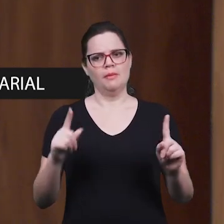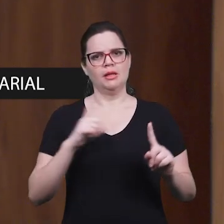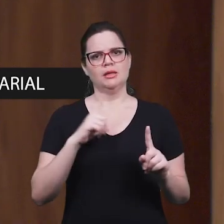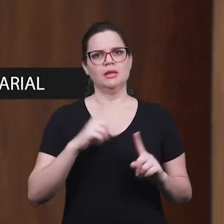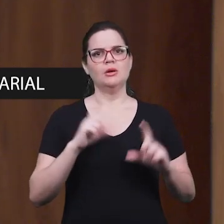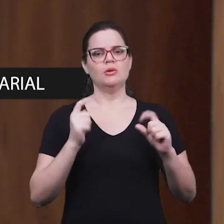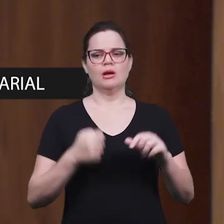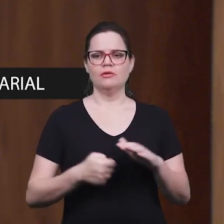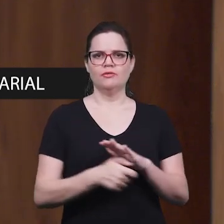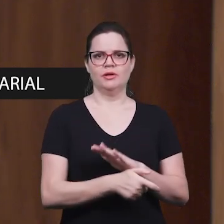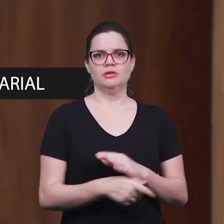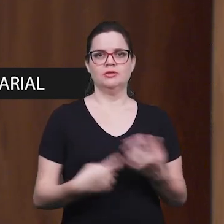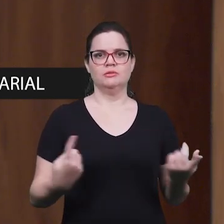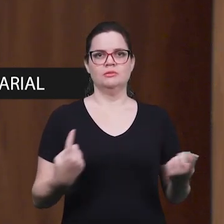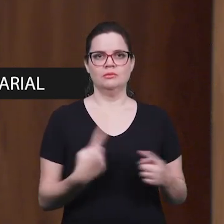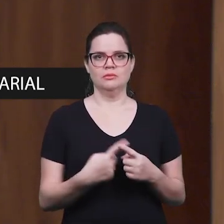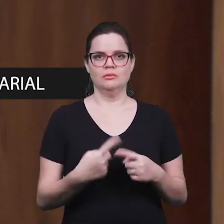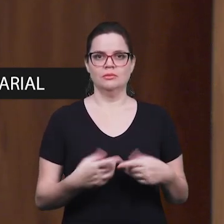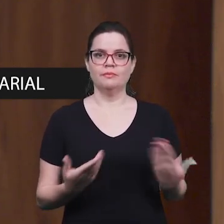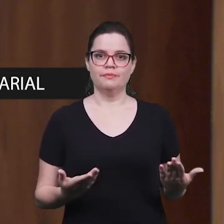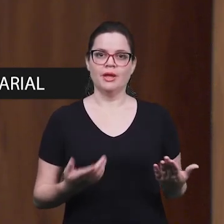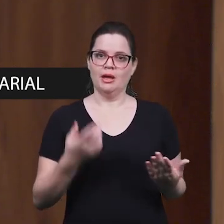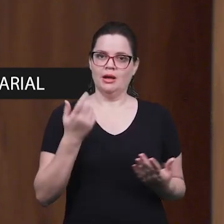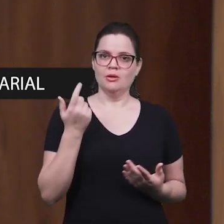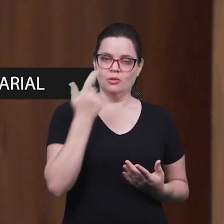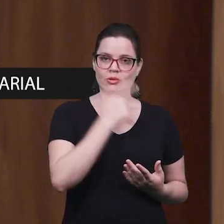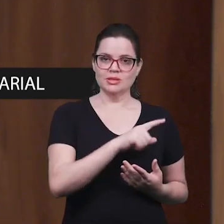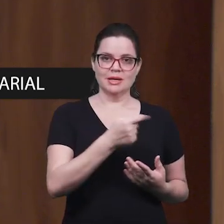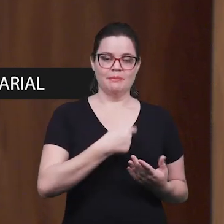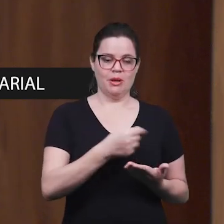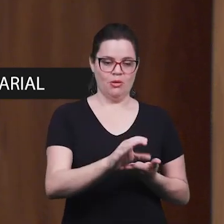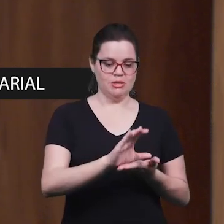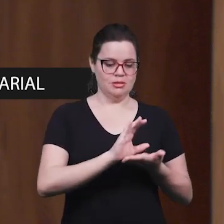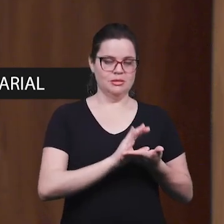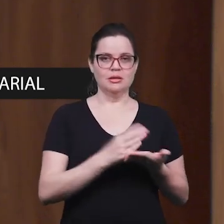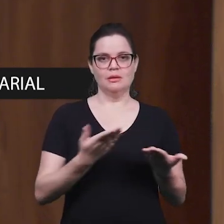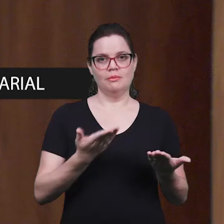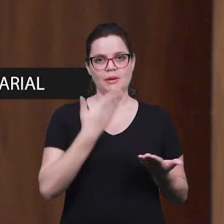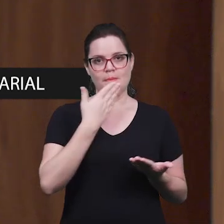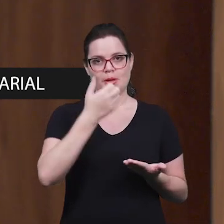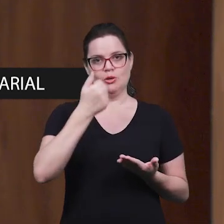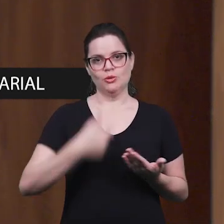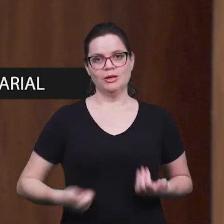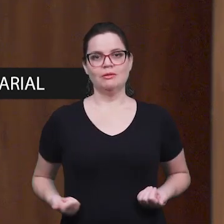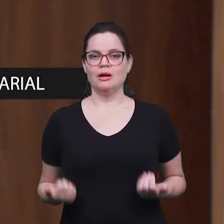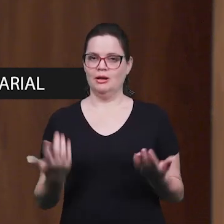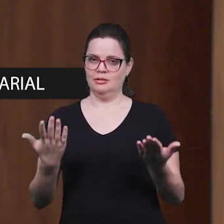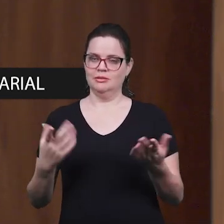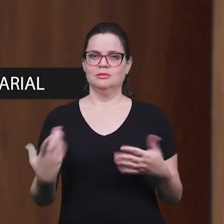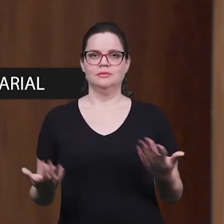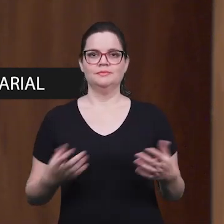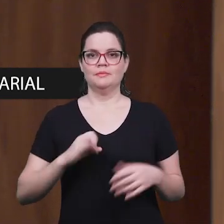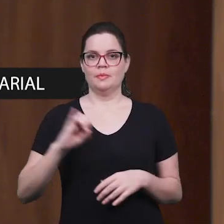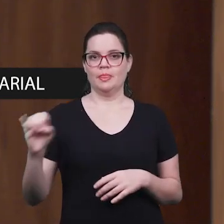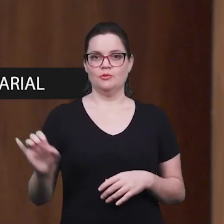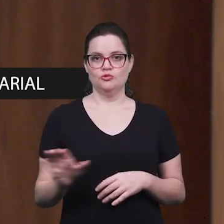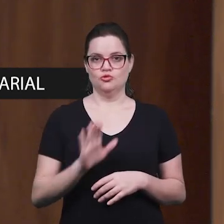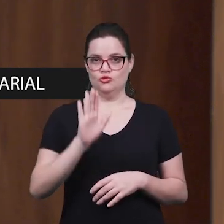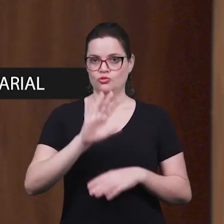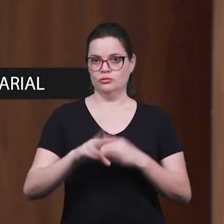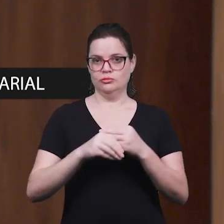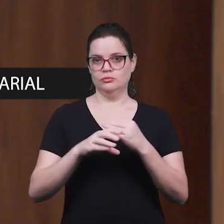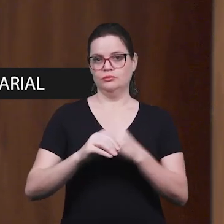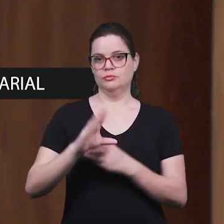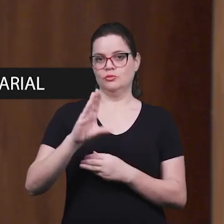ativos, né? Fazer extravagância com os ativos e não com o que você recebe. É muito interessante esse aspecto. E o juro composto, ele